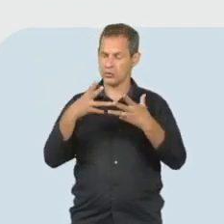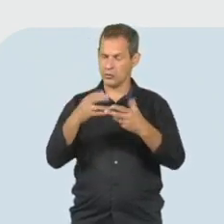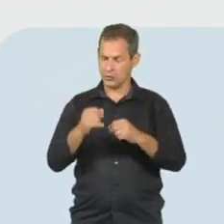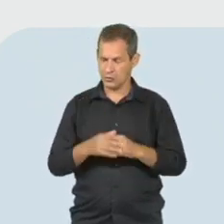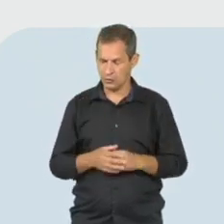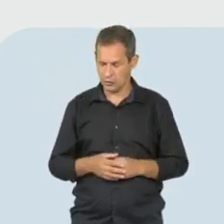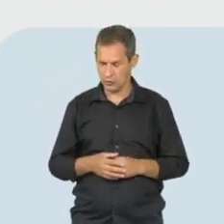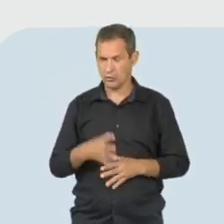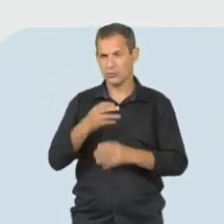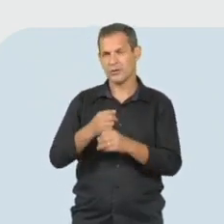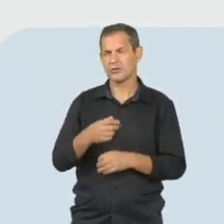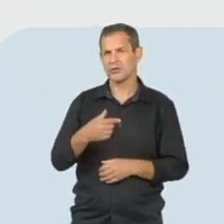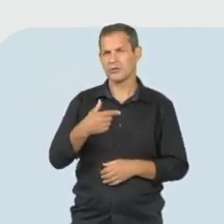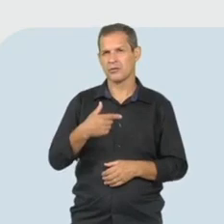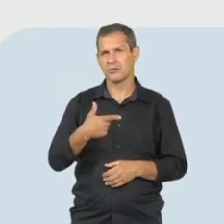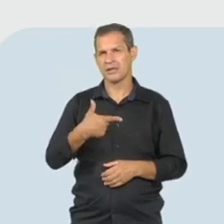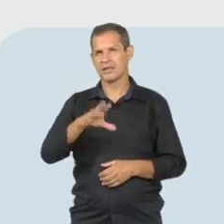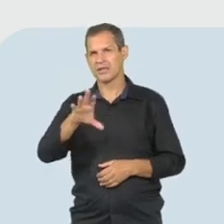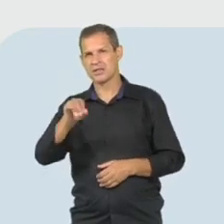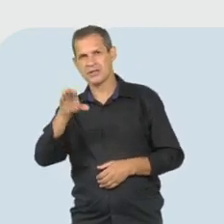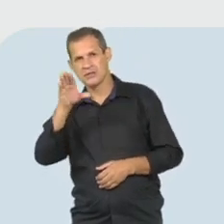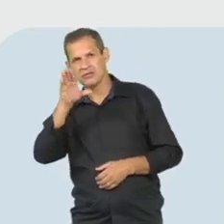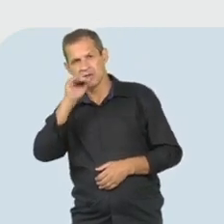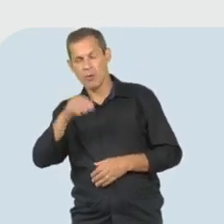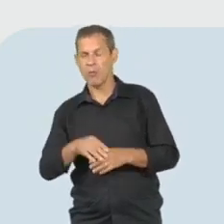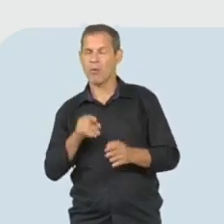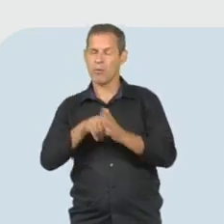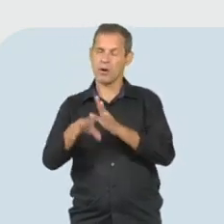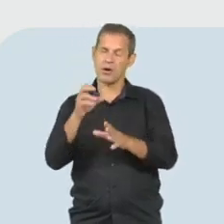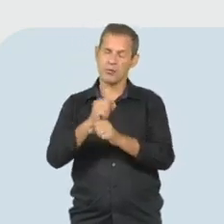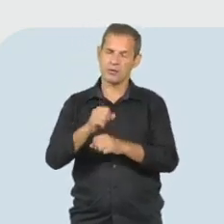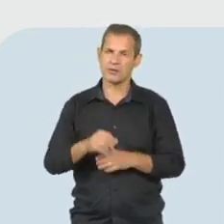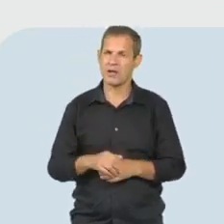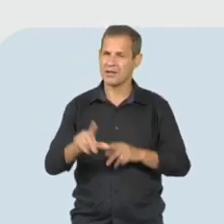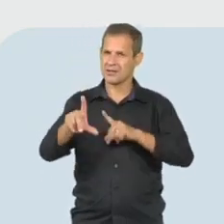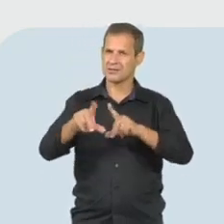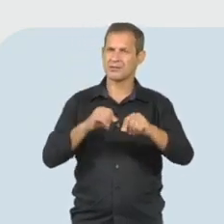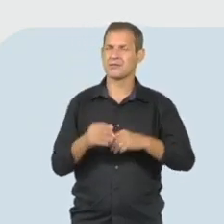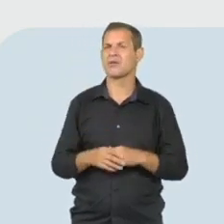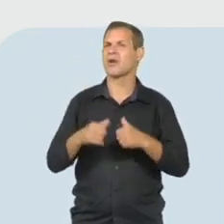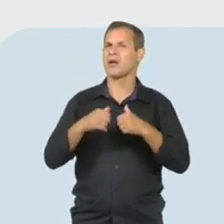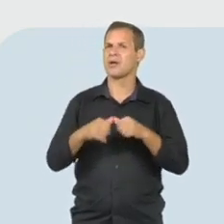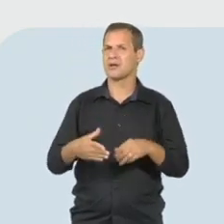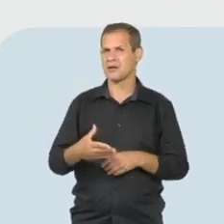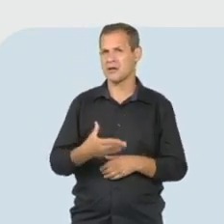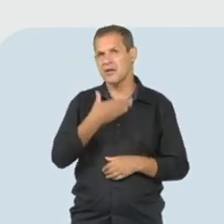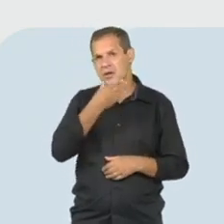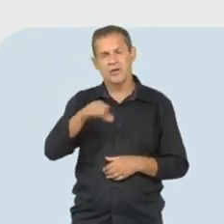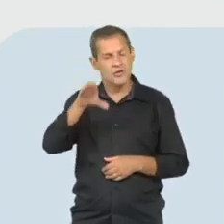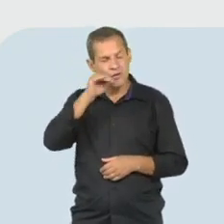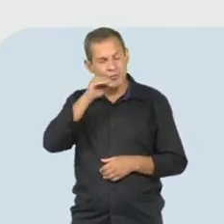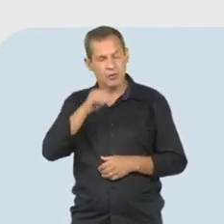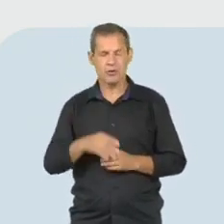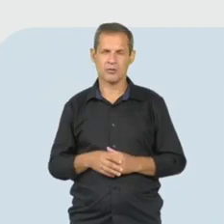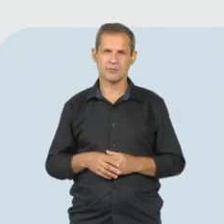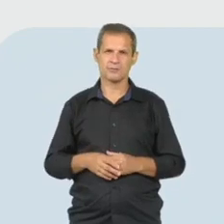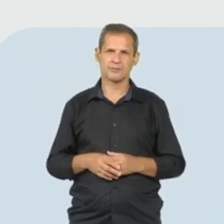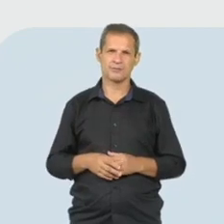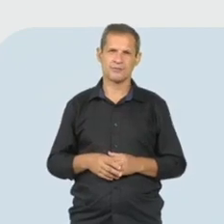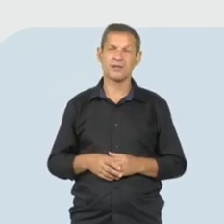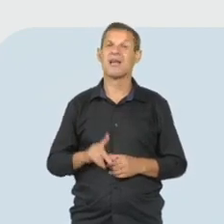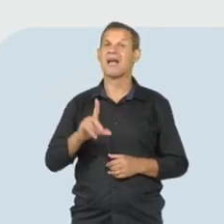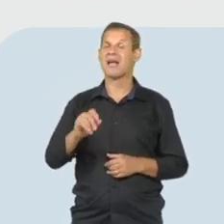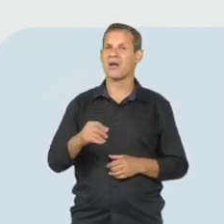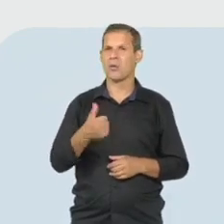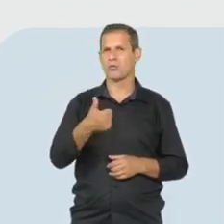20 funcionários. Então, minha probabilidade de selecionar esse funcionário para que ele seja do sexo masculino vai